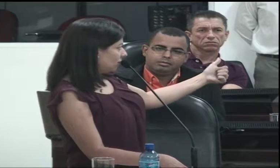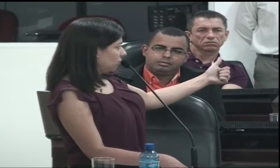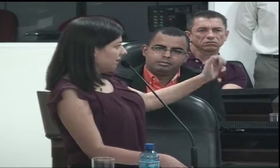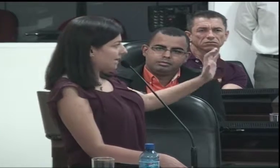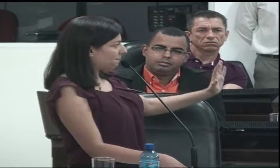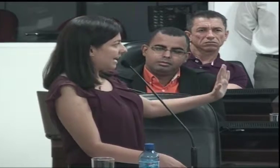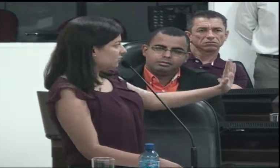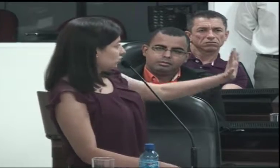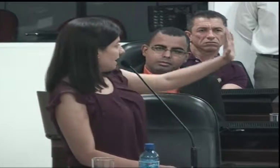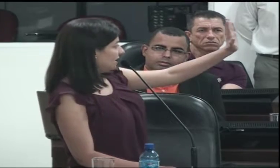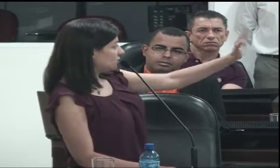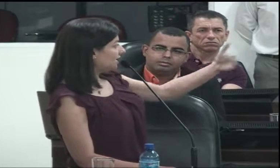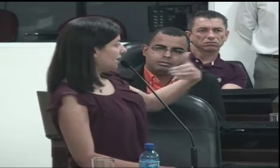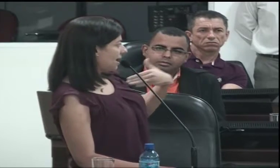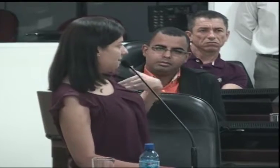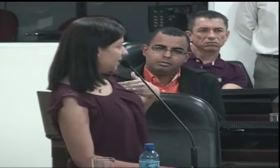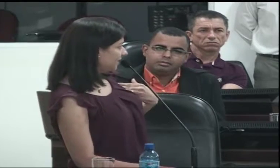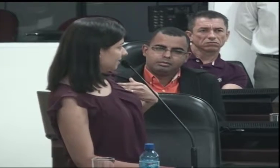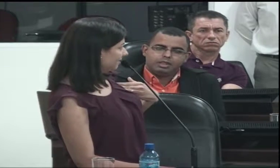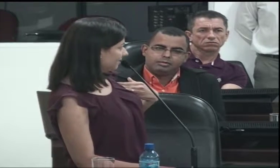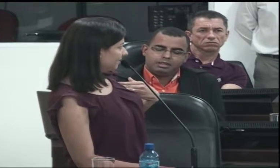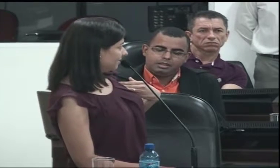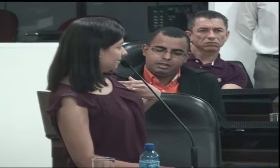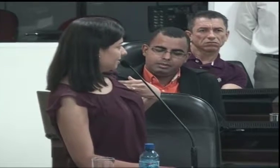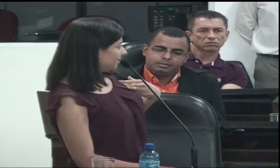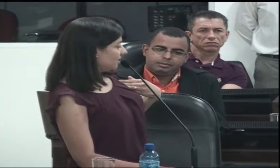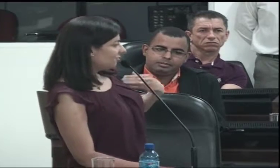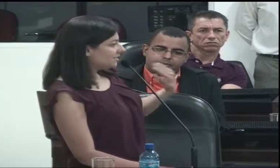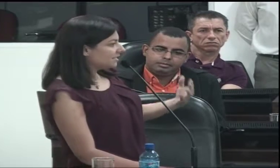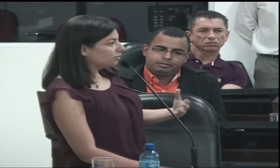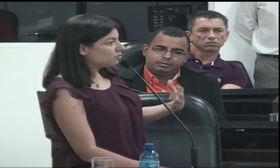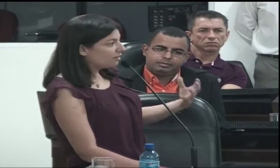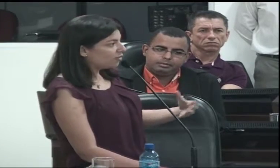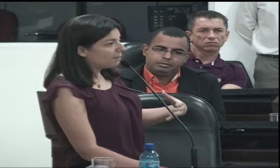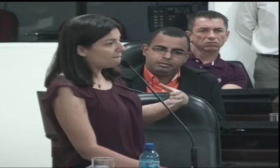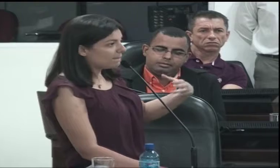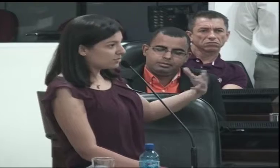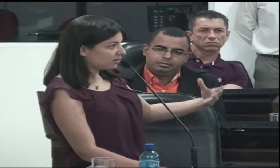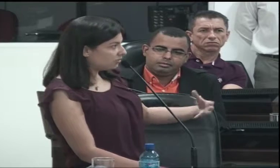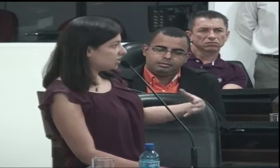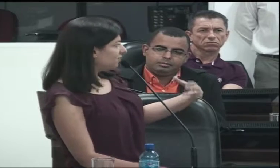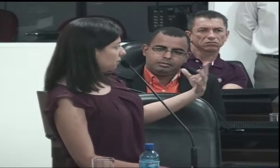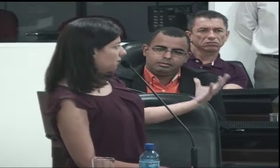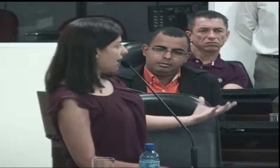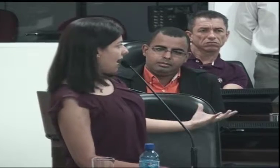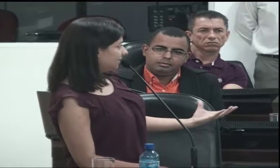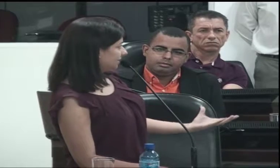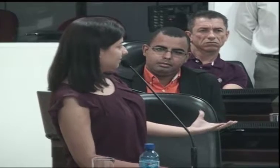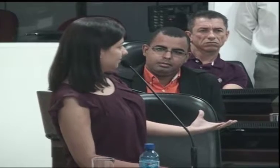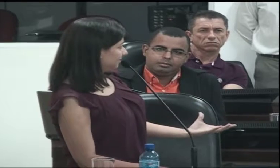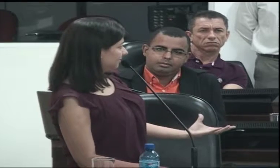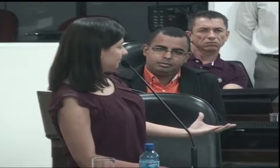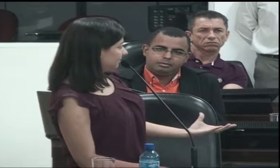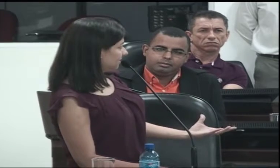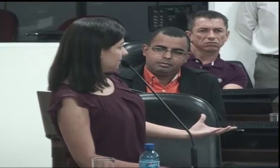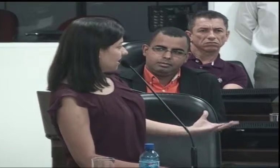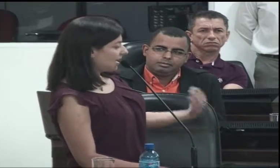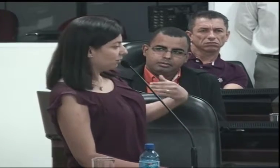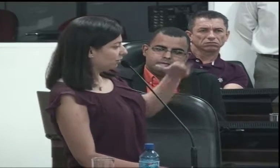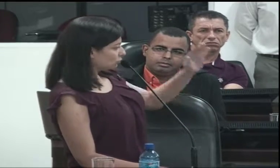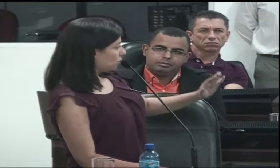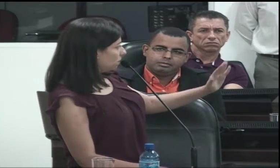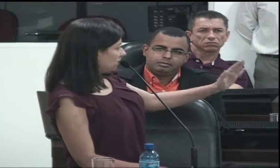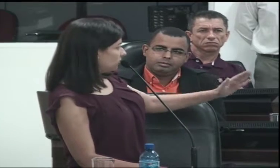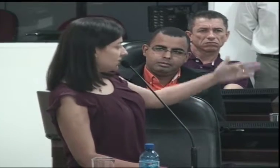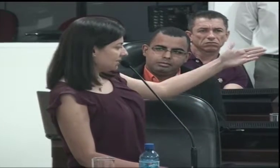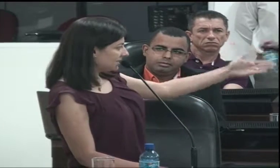indígena, macumba, que é prática de uma religião que não é a minha, fazendo de uma forma pejorativa e com piada. Eu